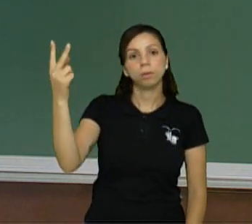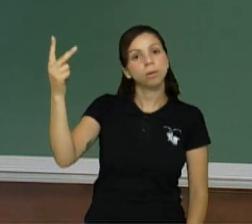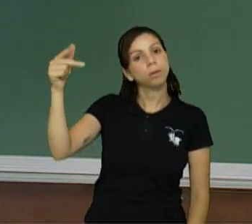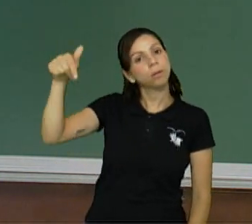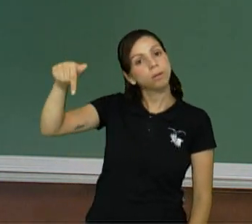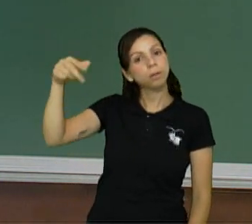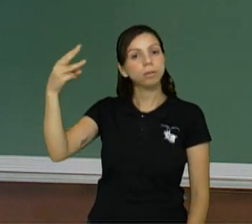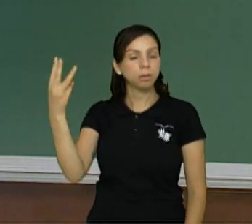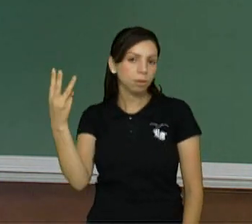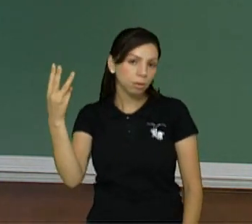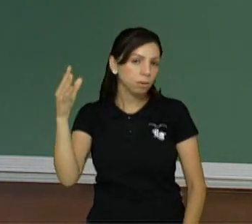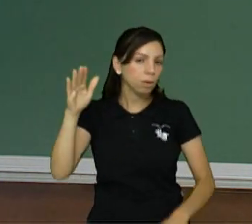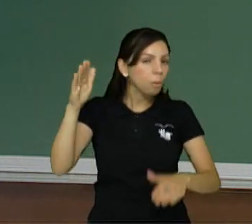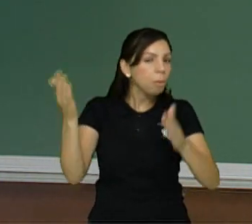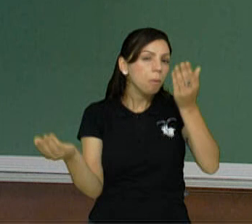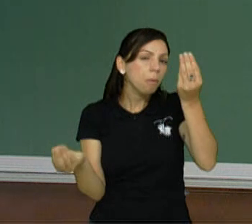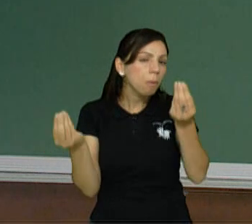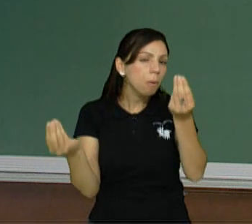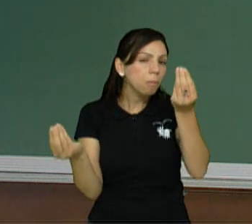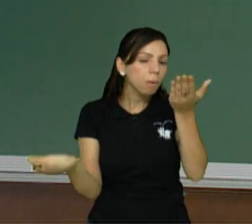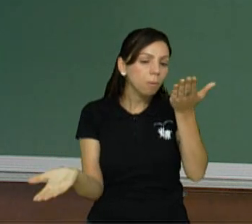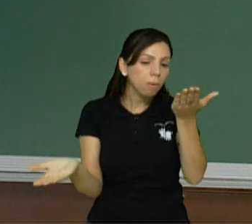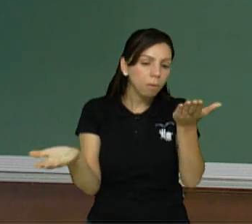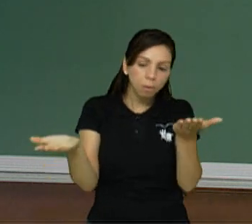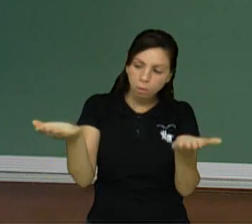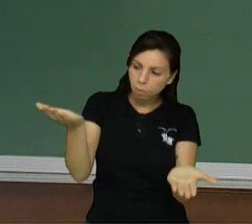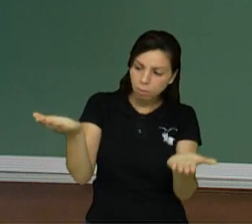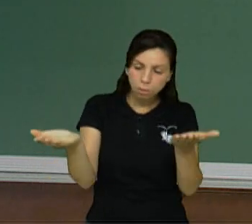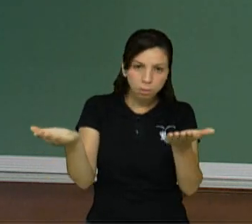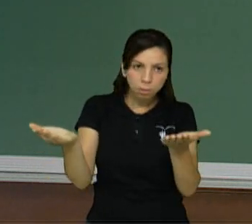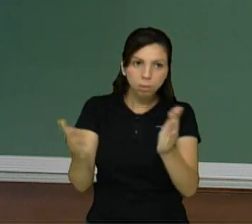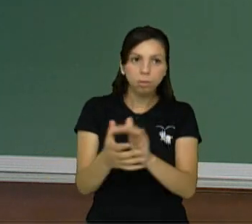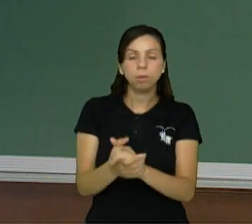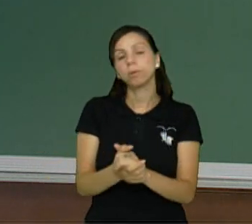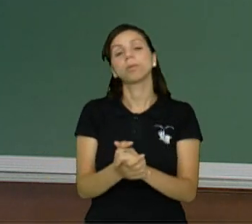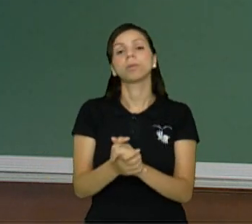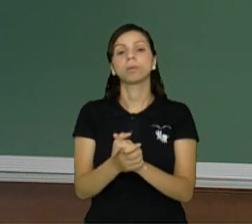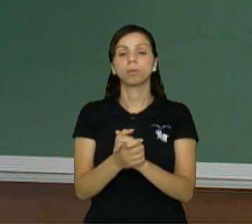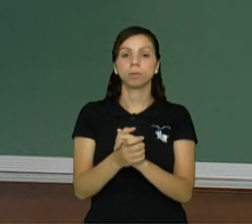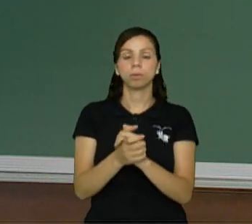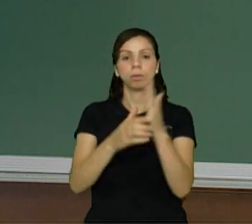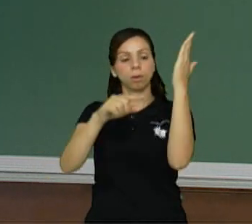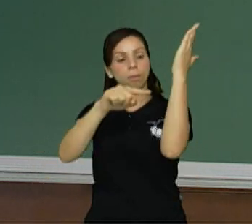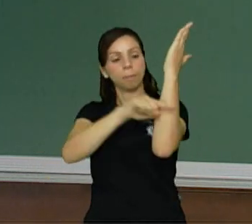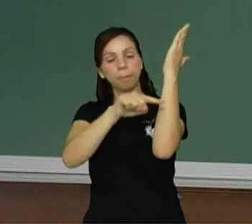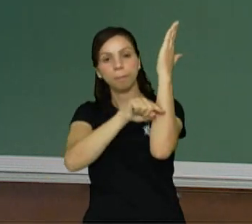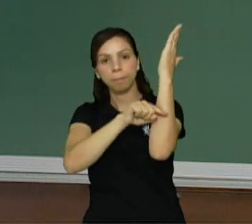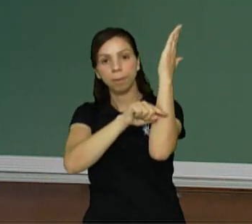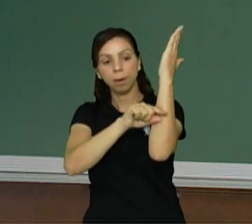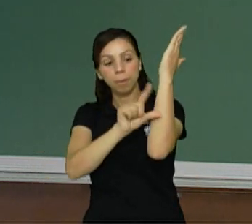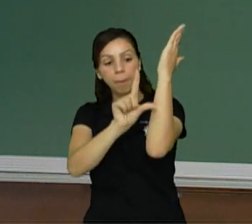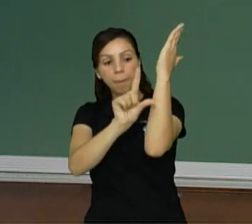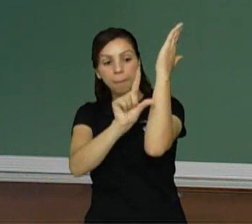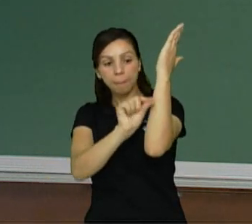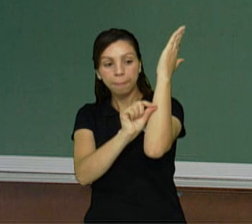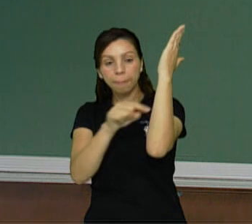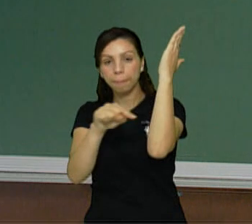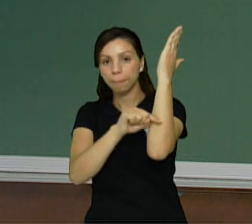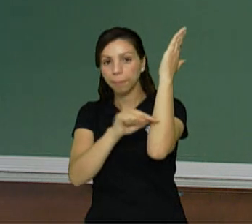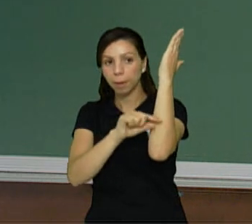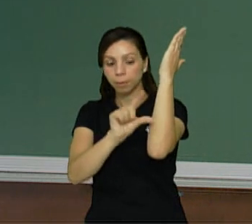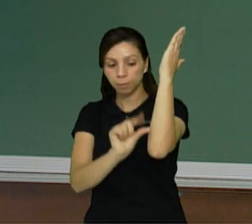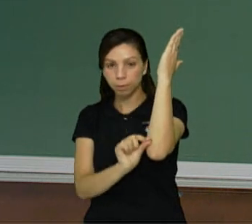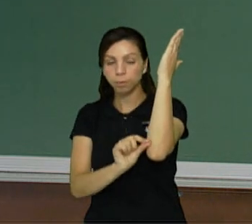teorema das proporções, como é que você faz? Você pega a temperatura do meio menos a de baixo, dividido